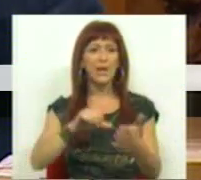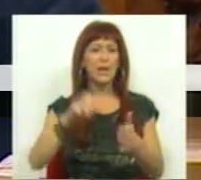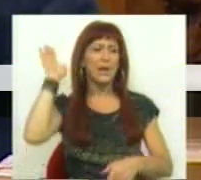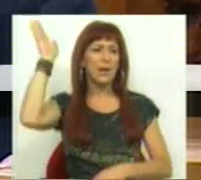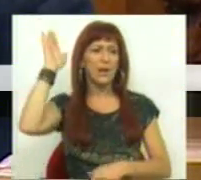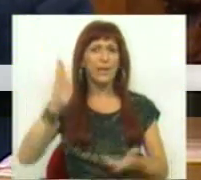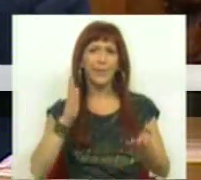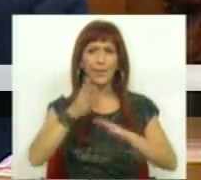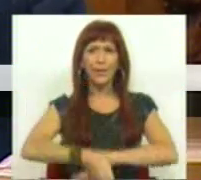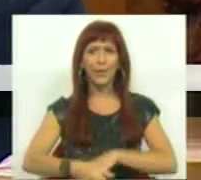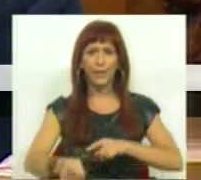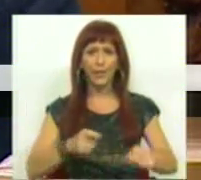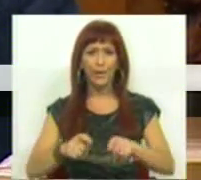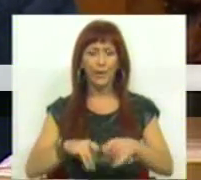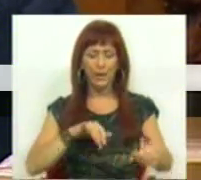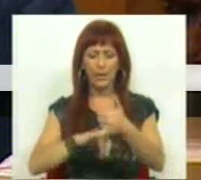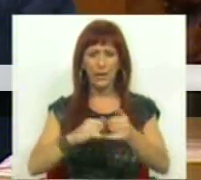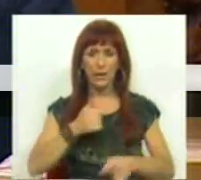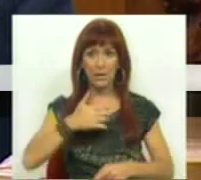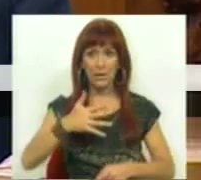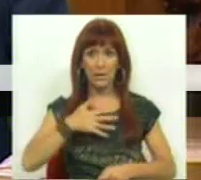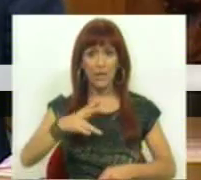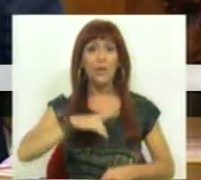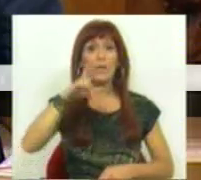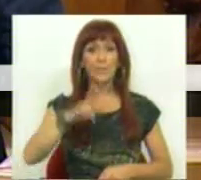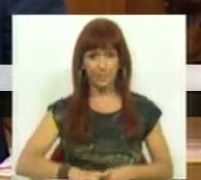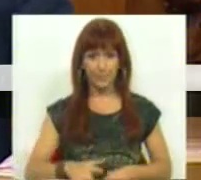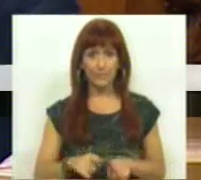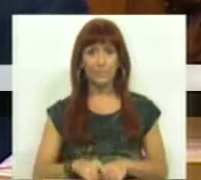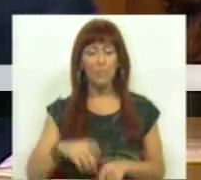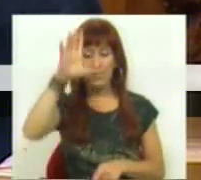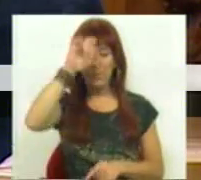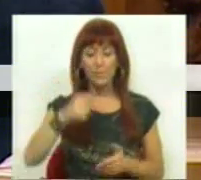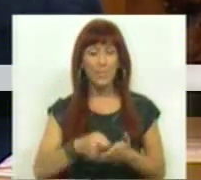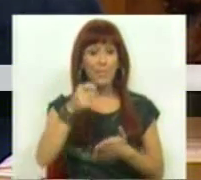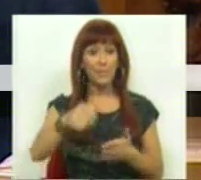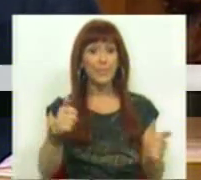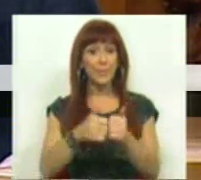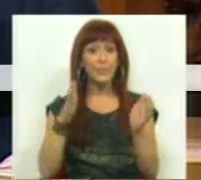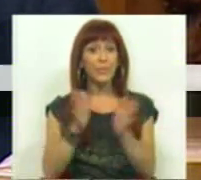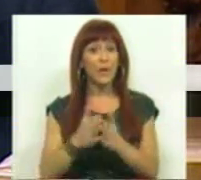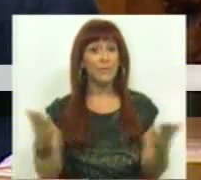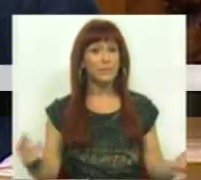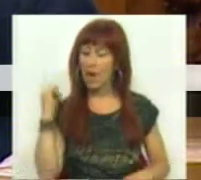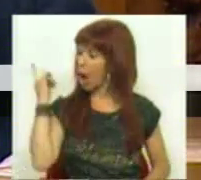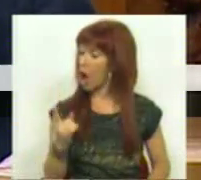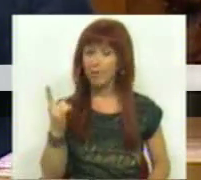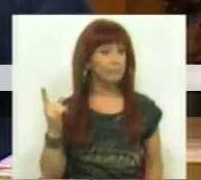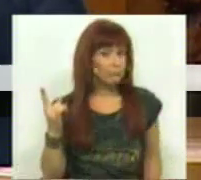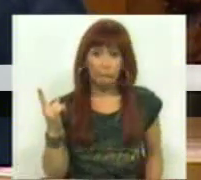Congressos continua a ser gerido pela Associação Empresarial Portuguesa. O Estado paga tudo, mas não manda